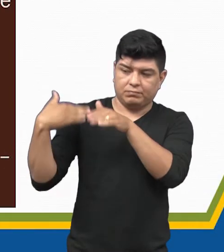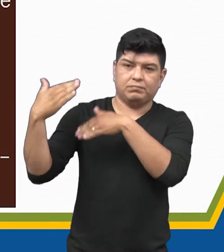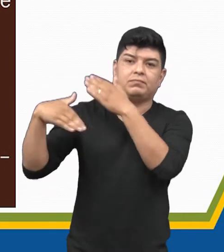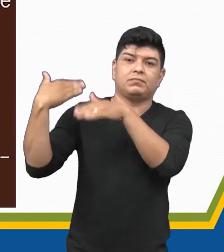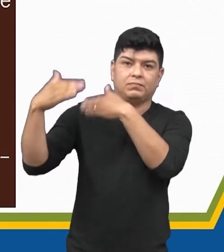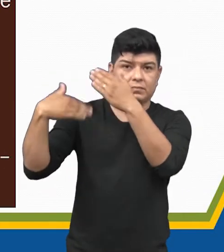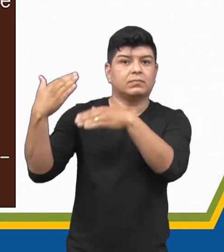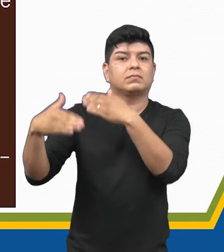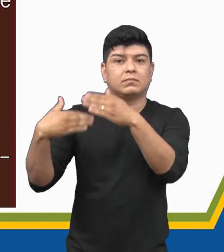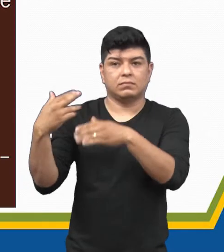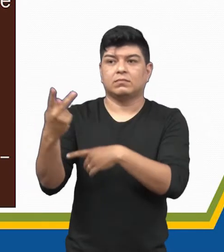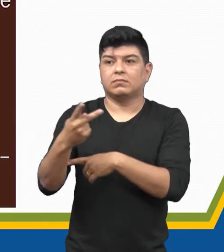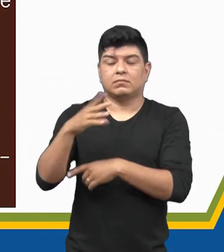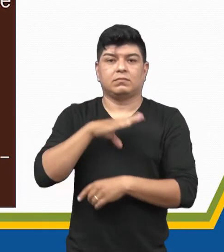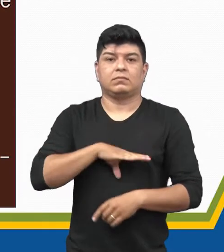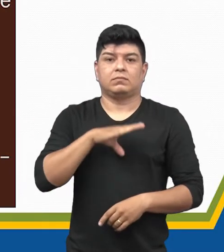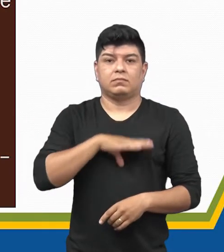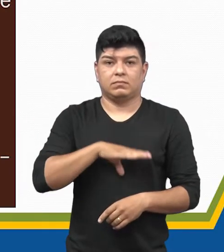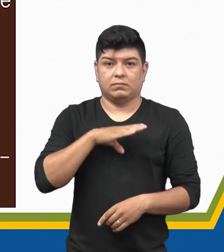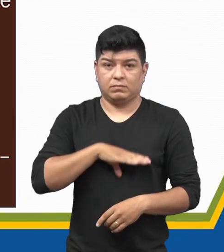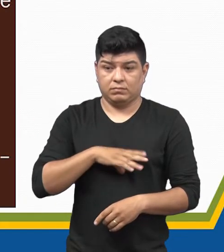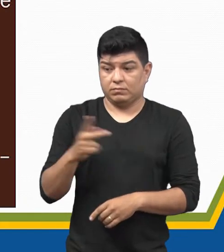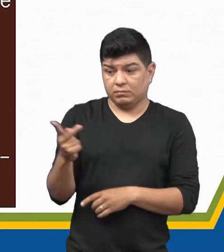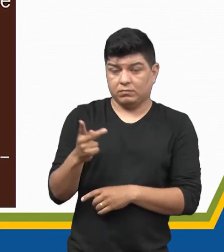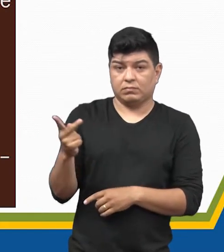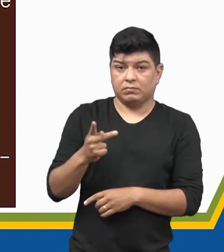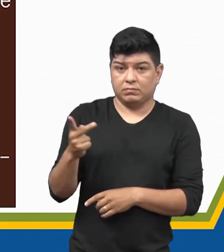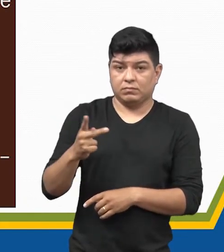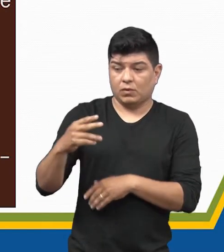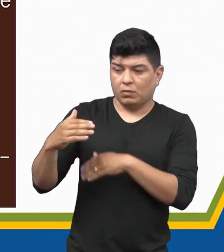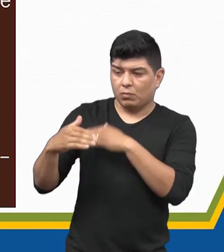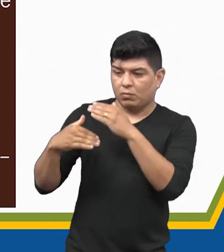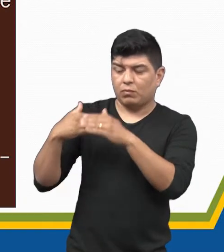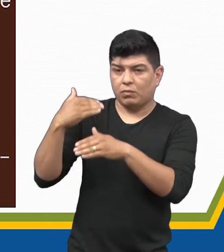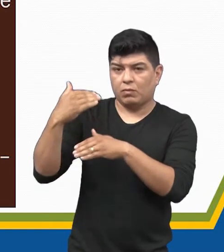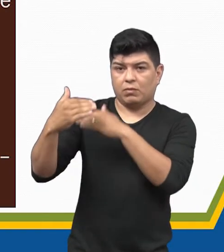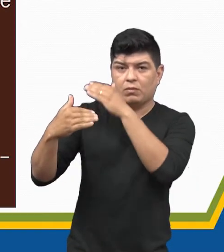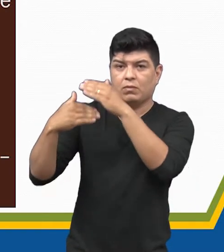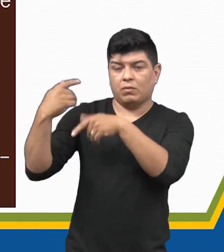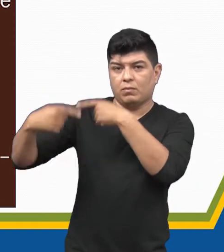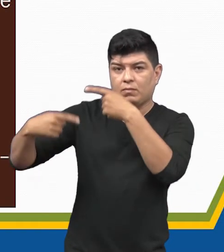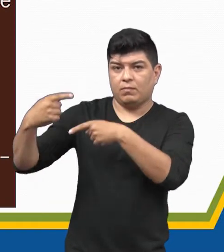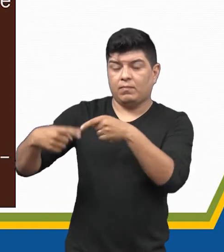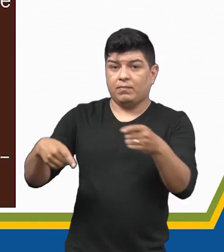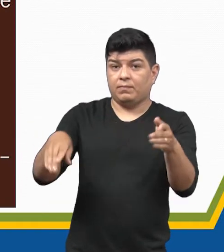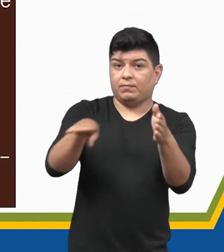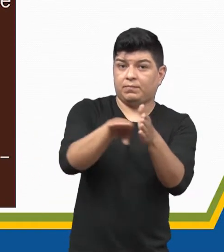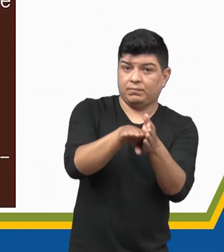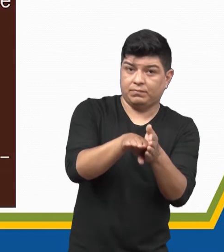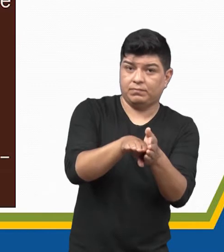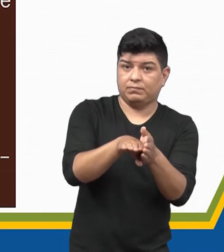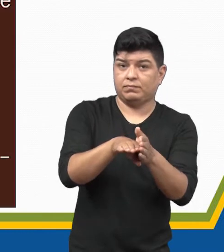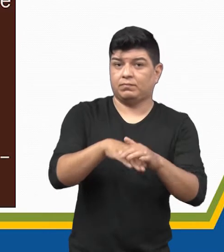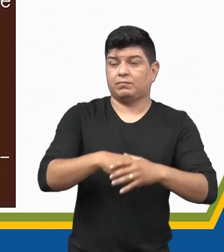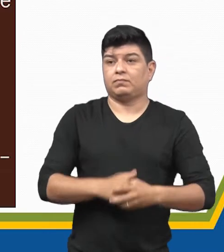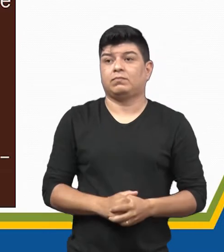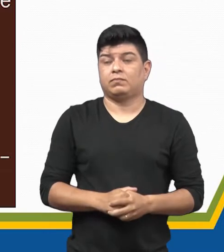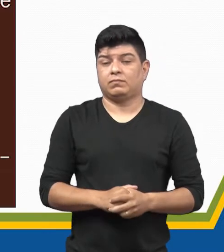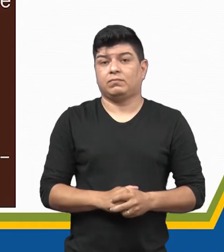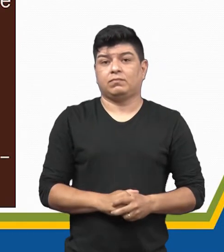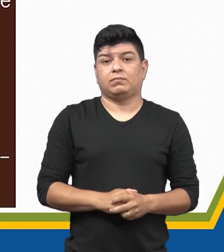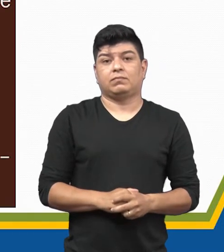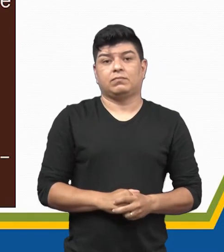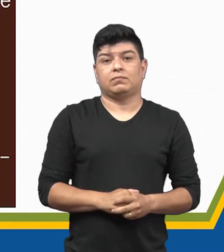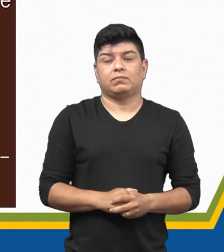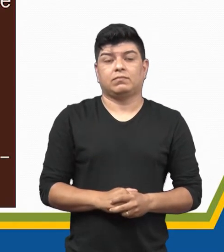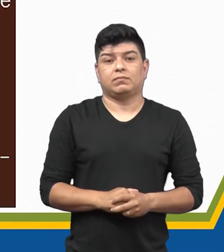desenvolvendo. As duas cidades, Esparta e Atenas, foram evoluindo politicamente até chegar no